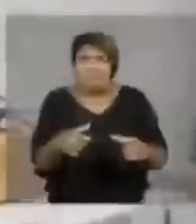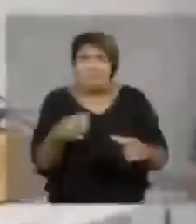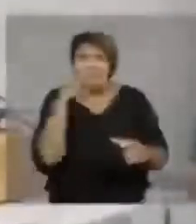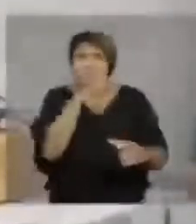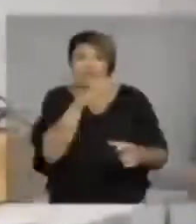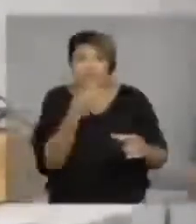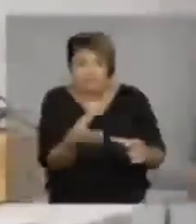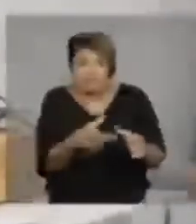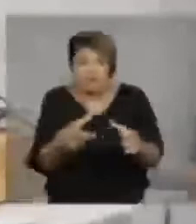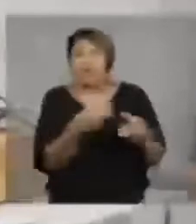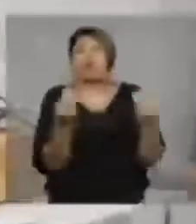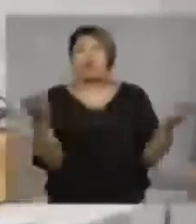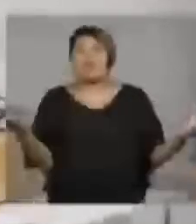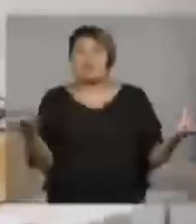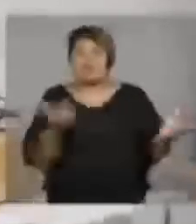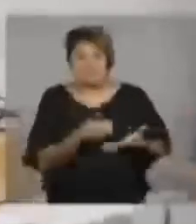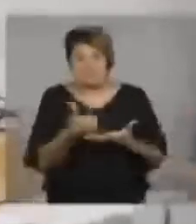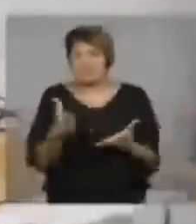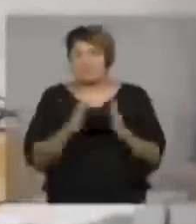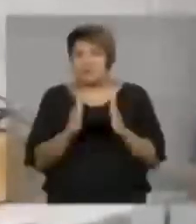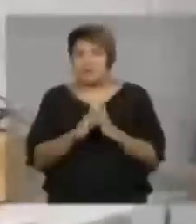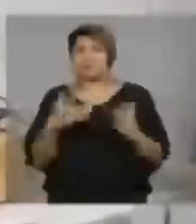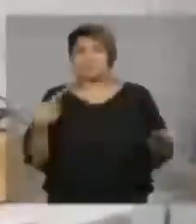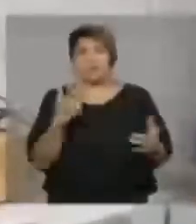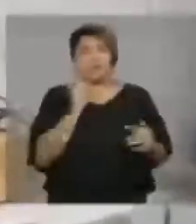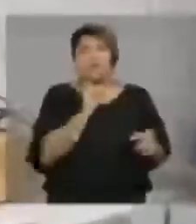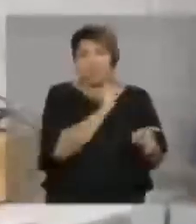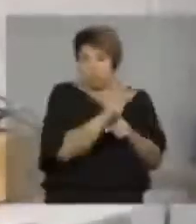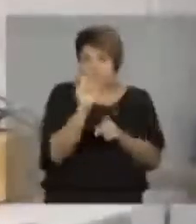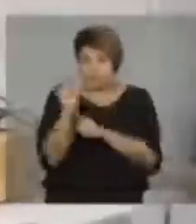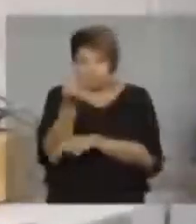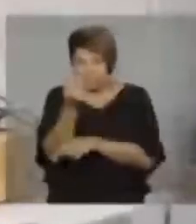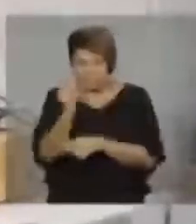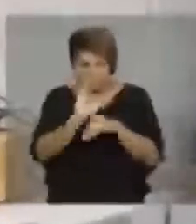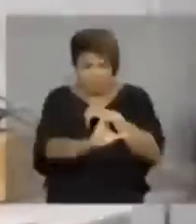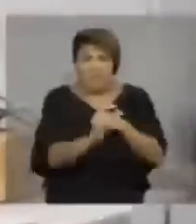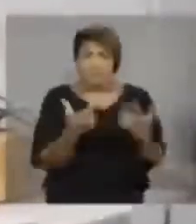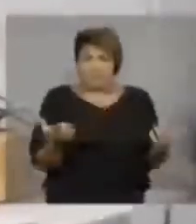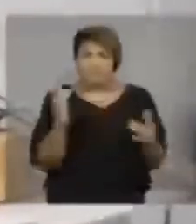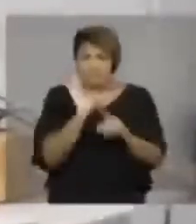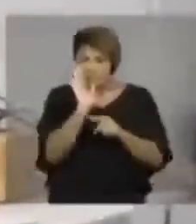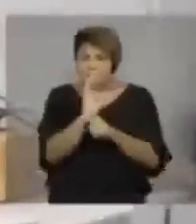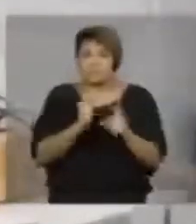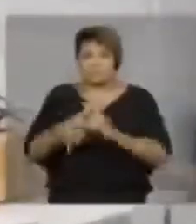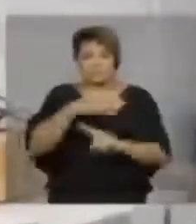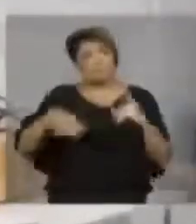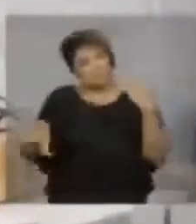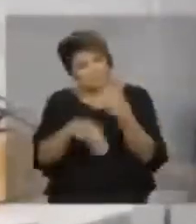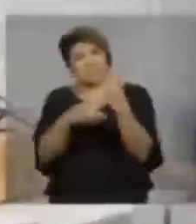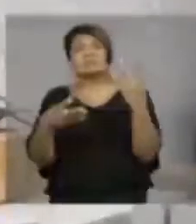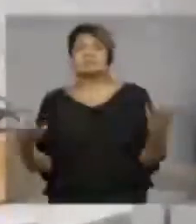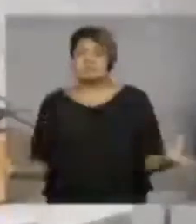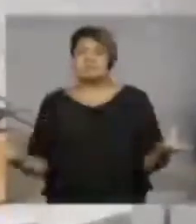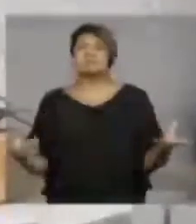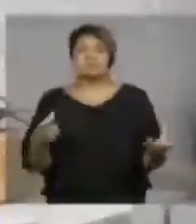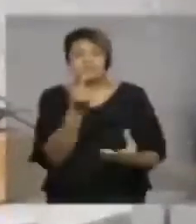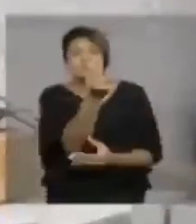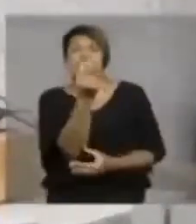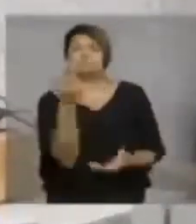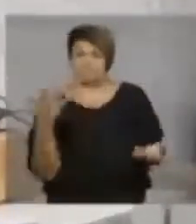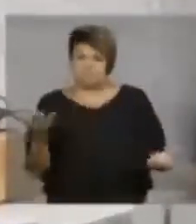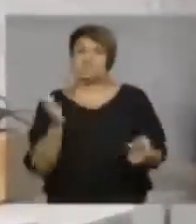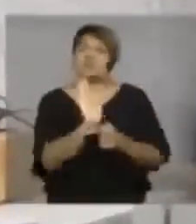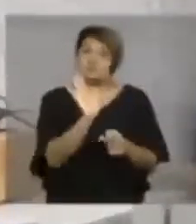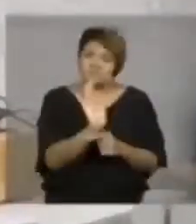quiser levar a alimentação de casa. Então, o orçamento da assistência social também teria que ser acrescido de um recurso para o